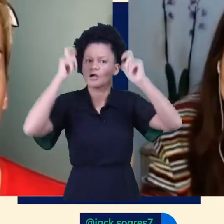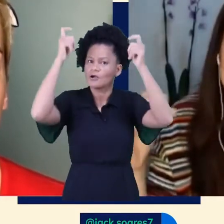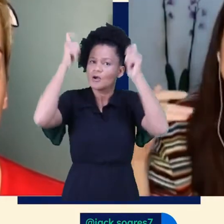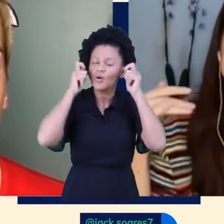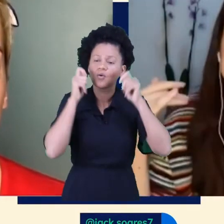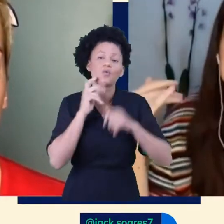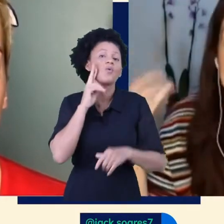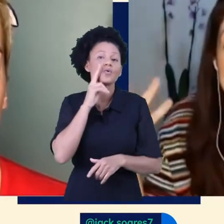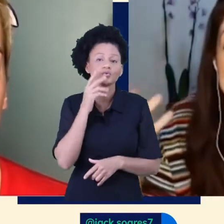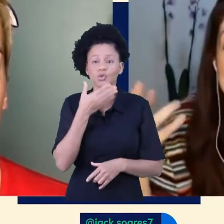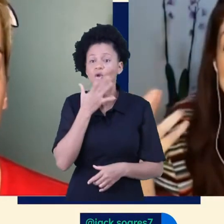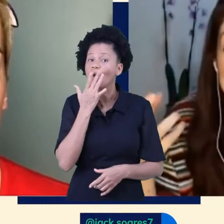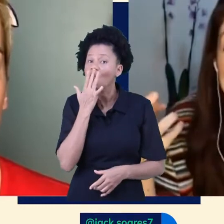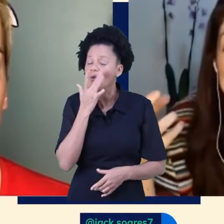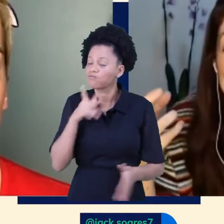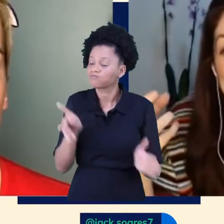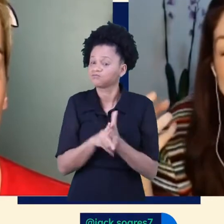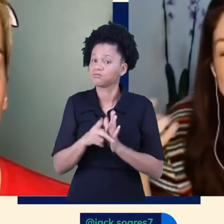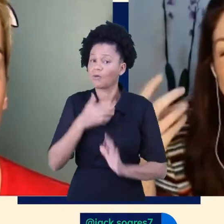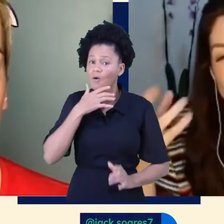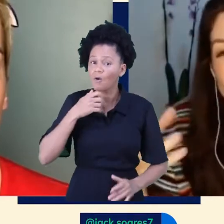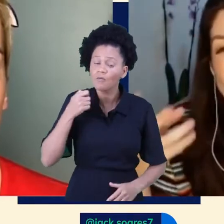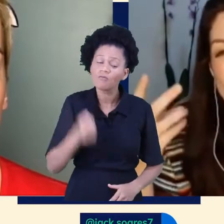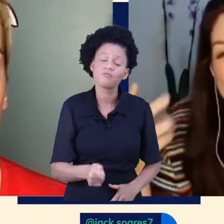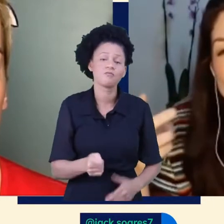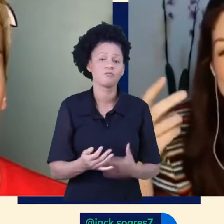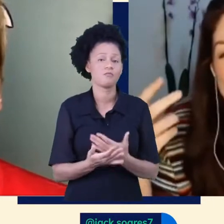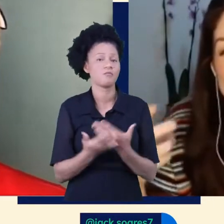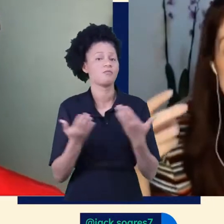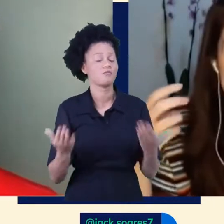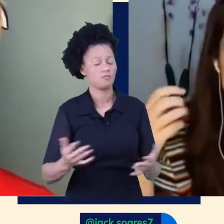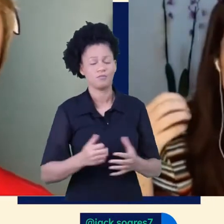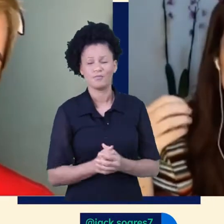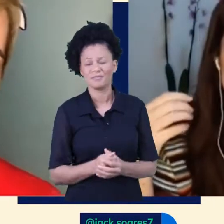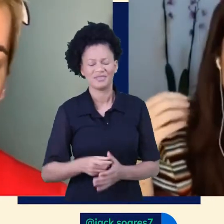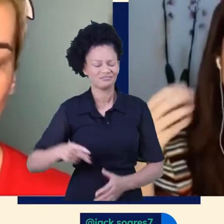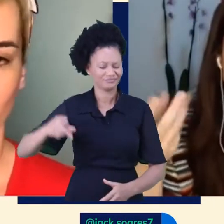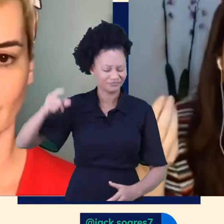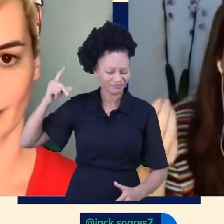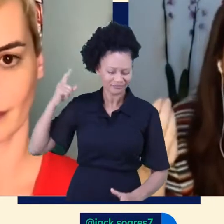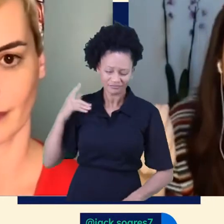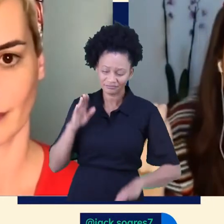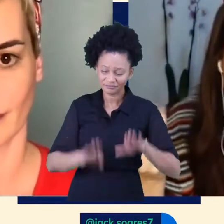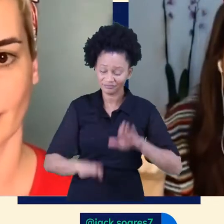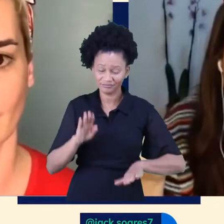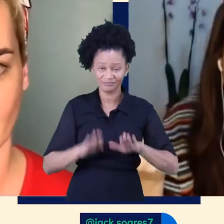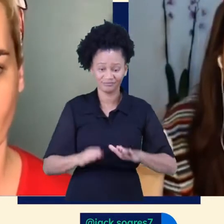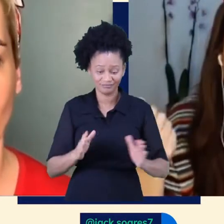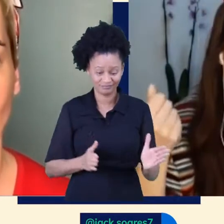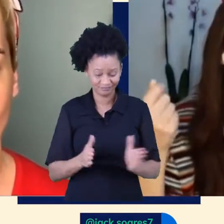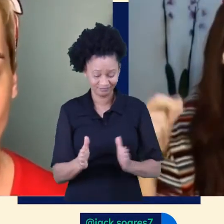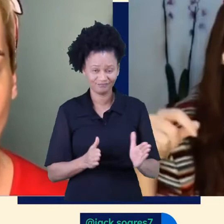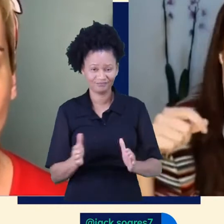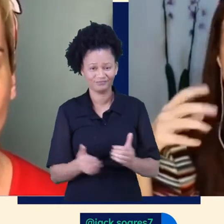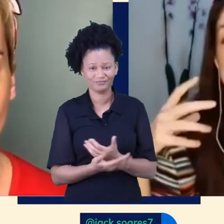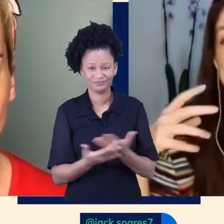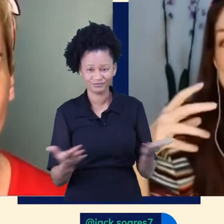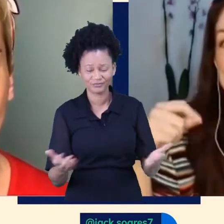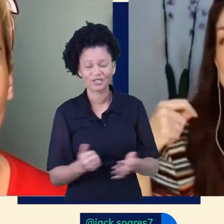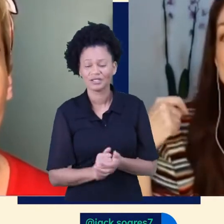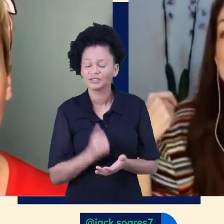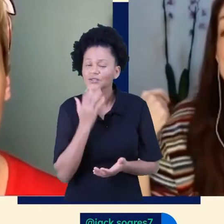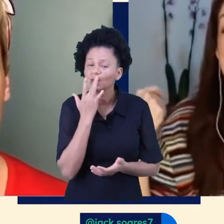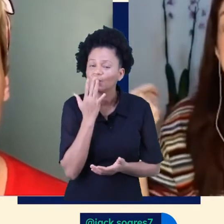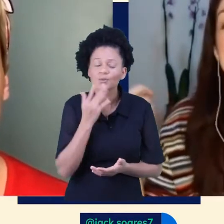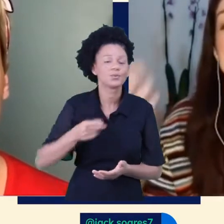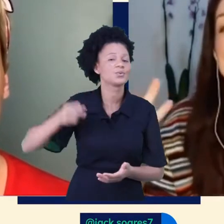né? Porque naquela época, dependendo da época que a gente pegue, da cor dos pigmentos, Fafá, no Renascimento, por